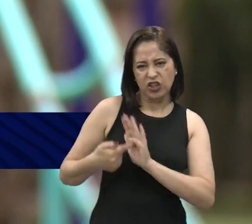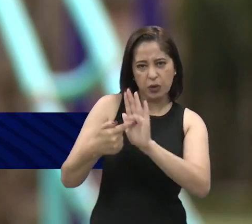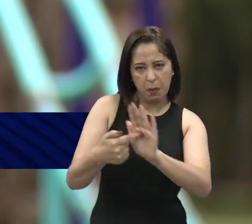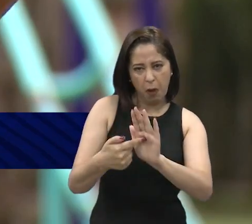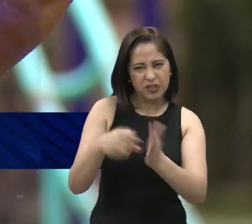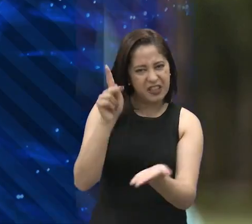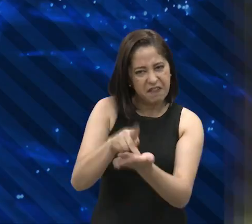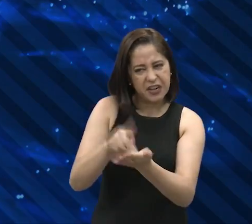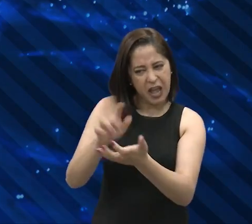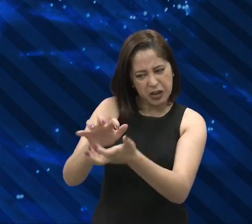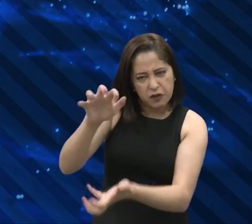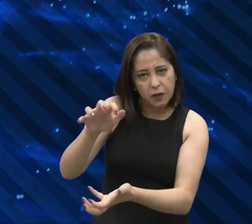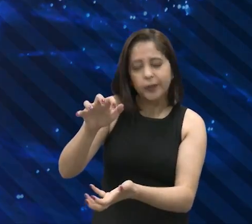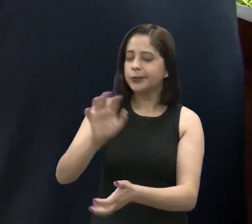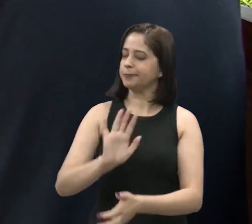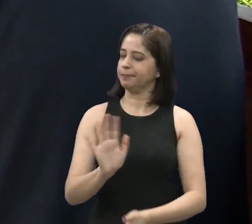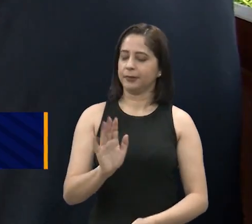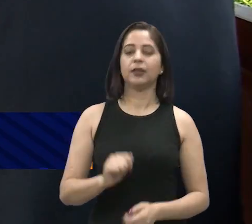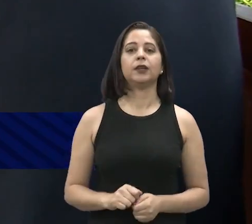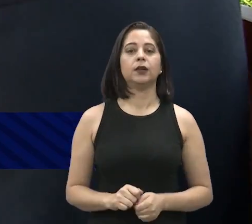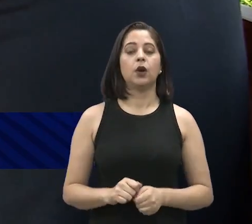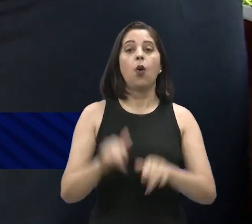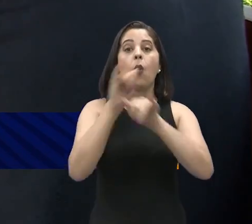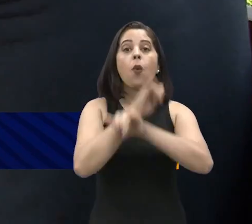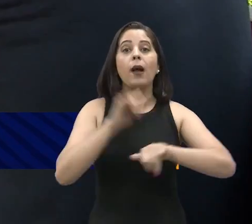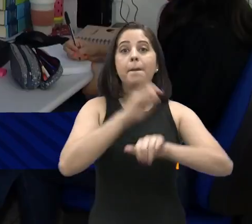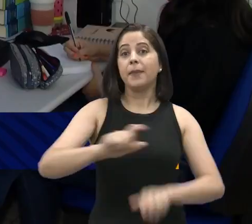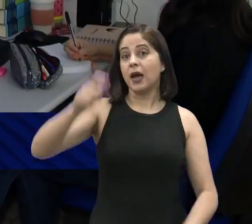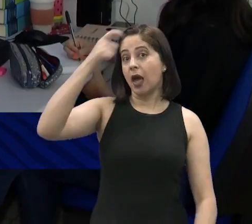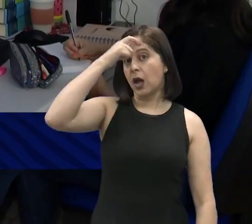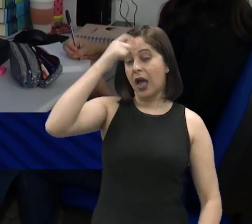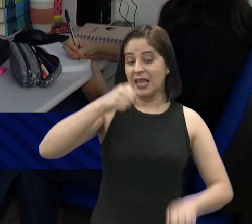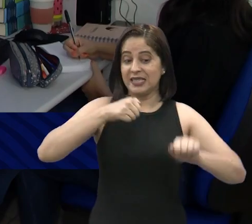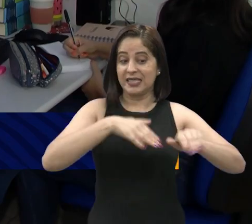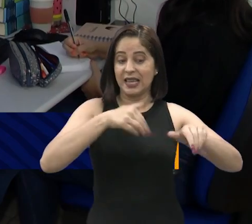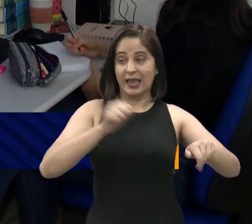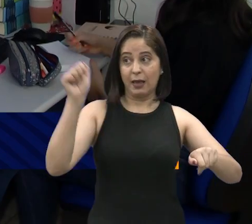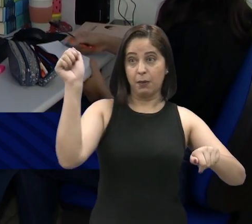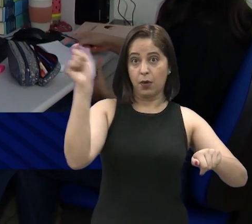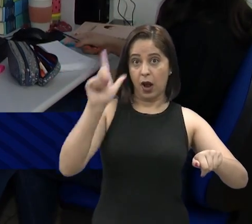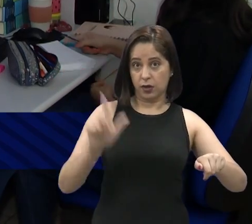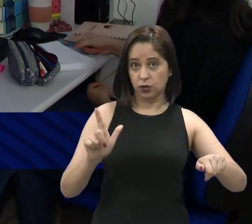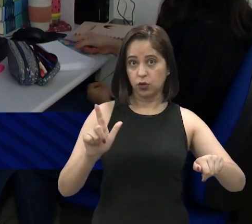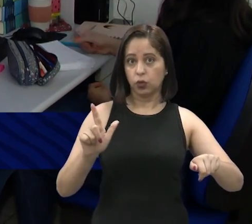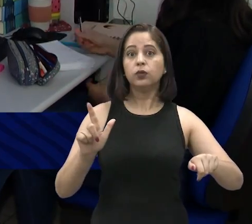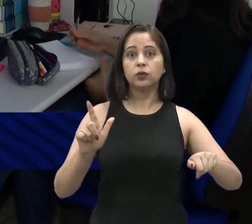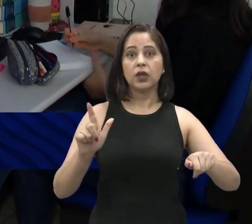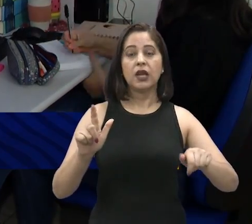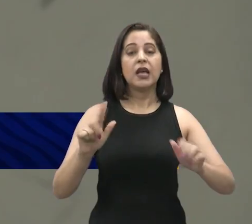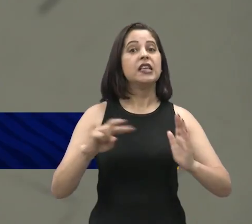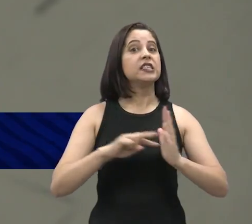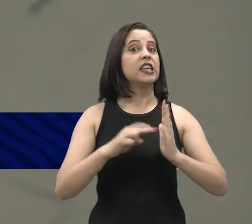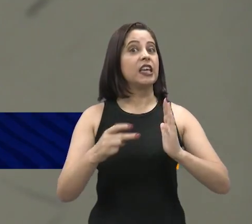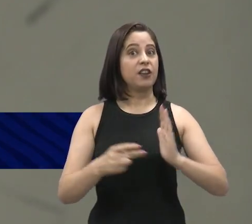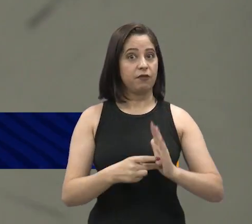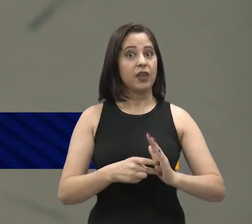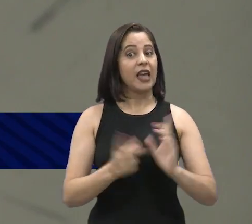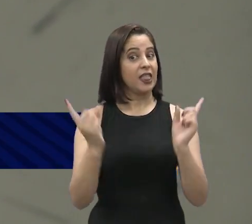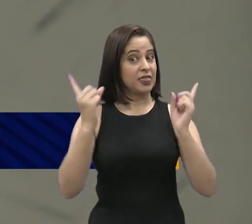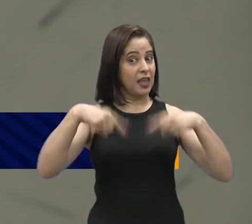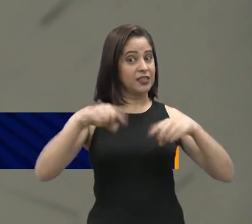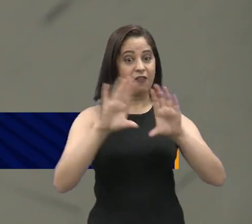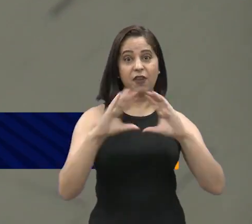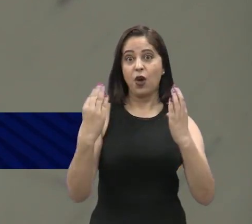o envelhecimento. Campanha de conscientização Setembro Azul. Movimento lembra as conquistas e os desafios